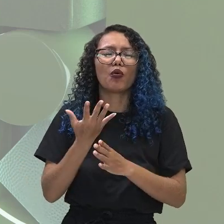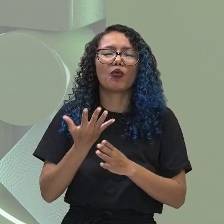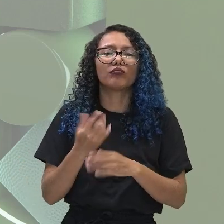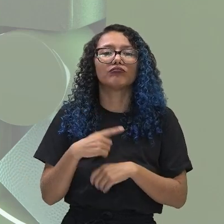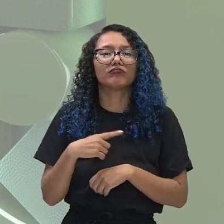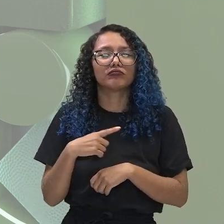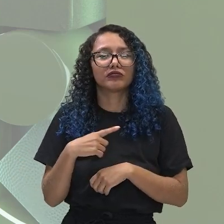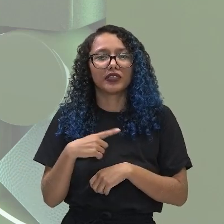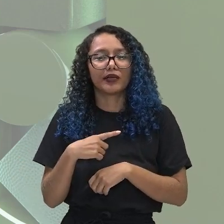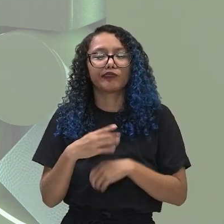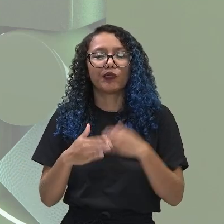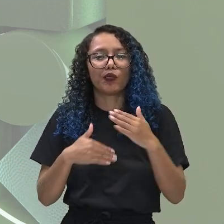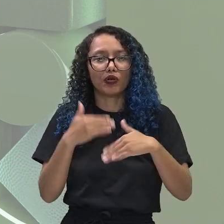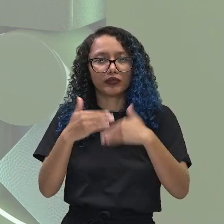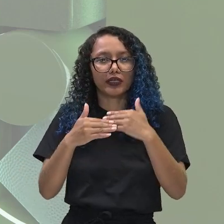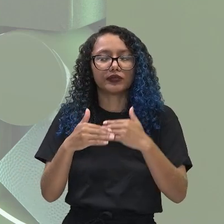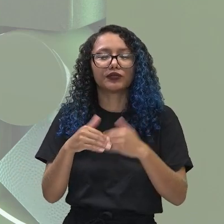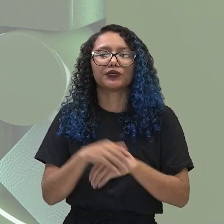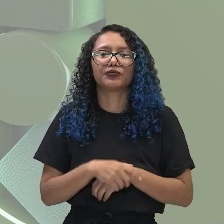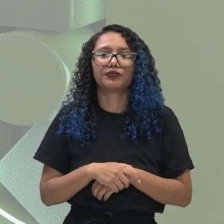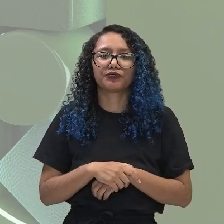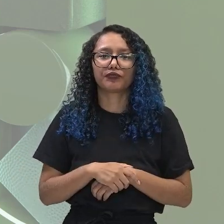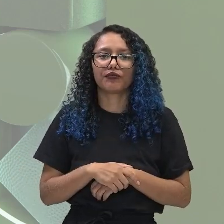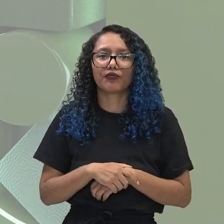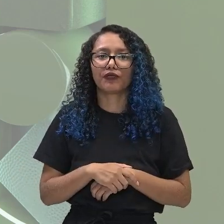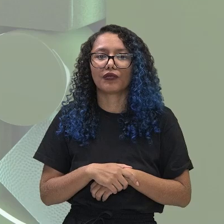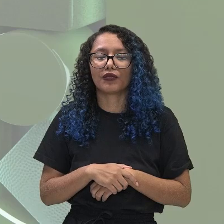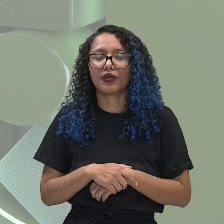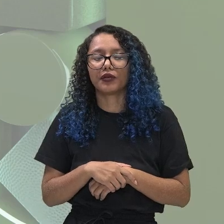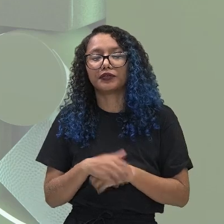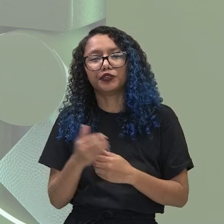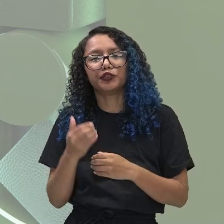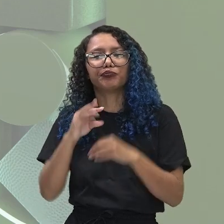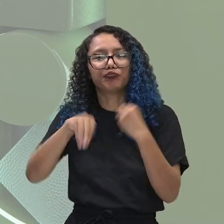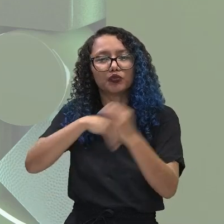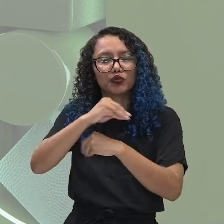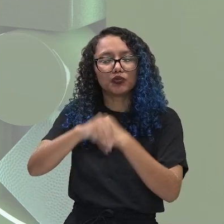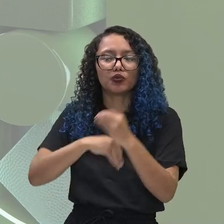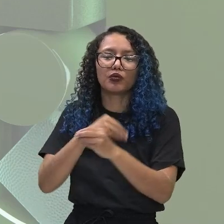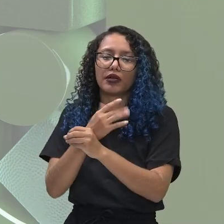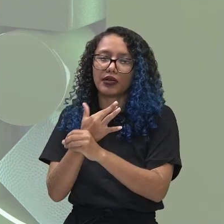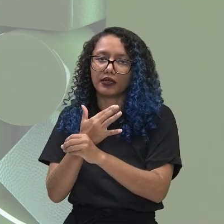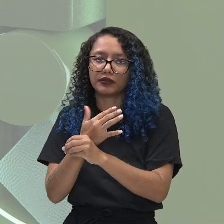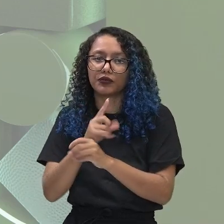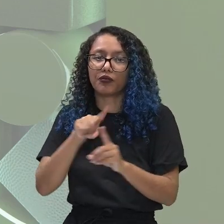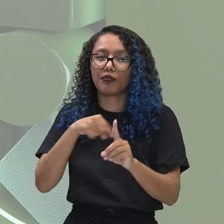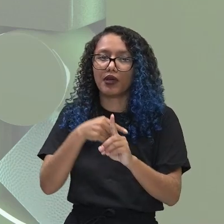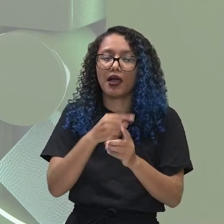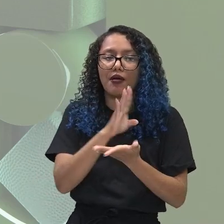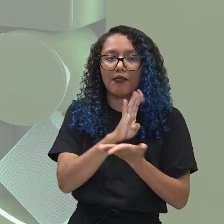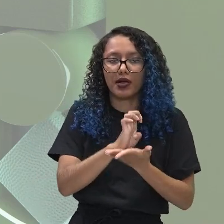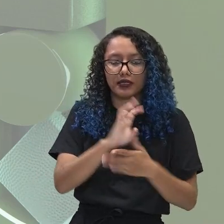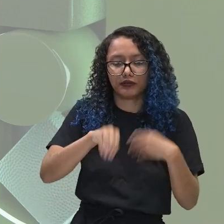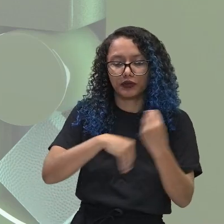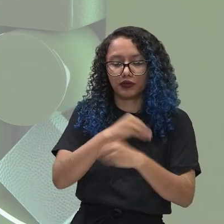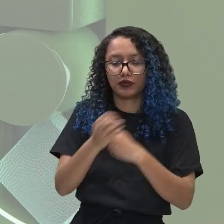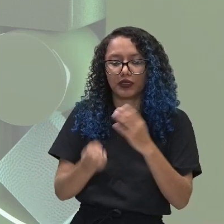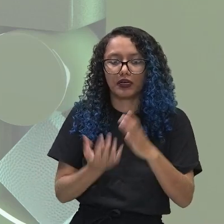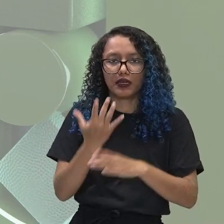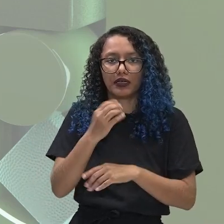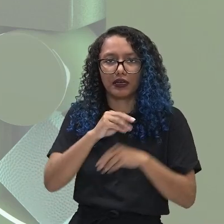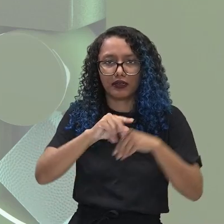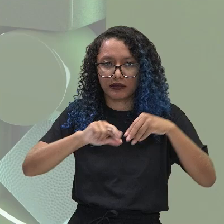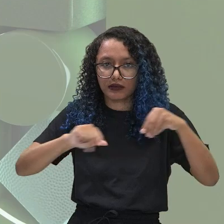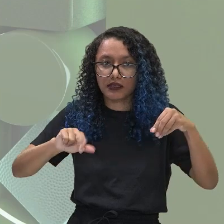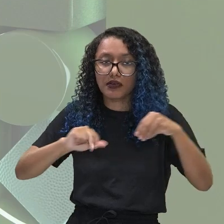de neutralização da base com o ácido. E como é que fica